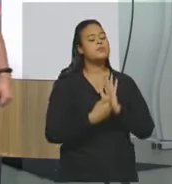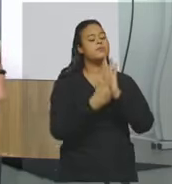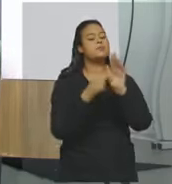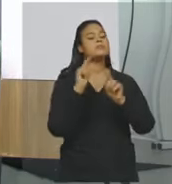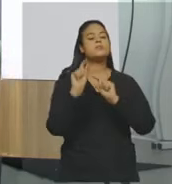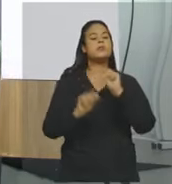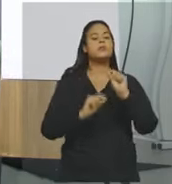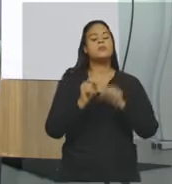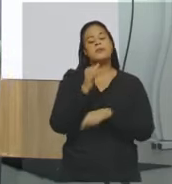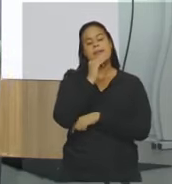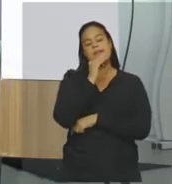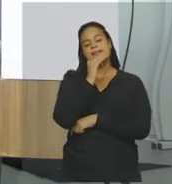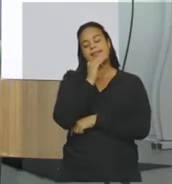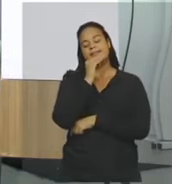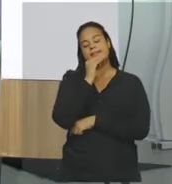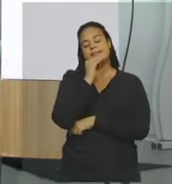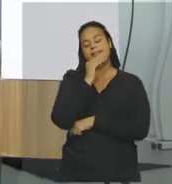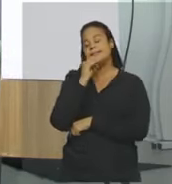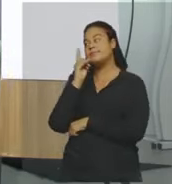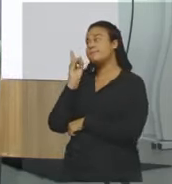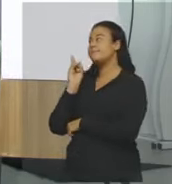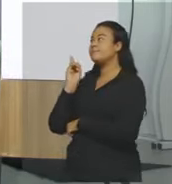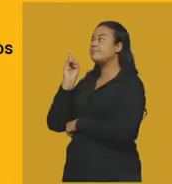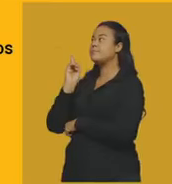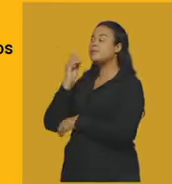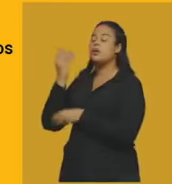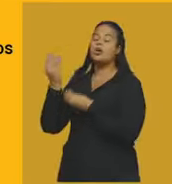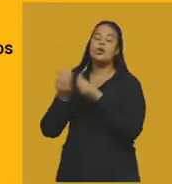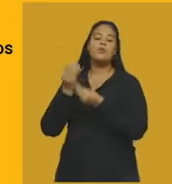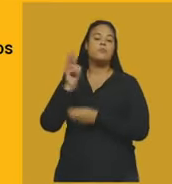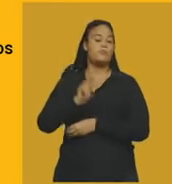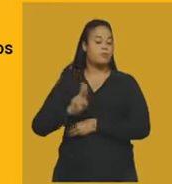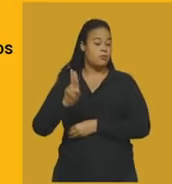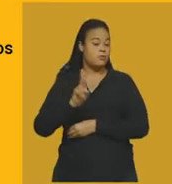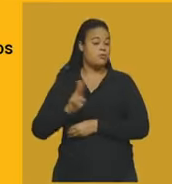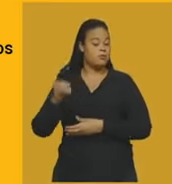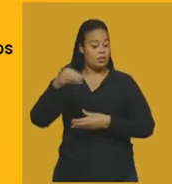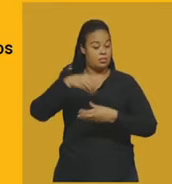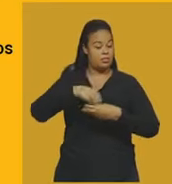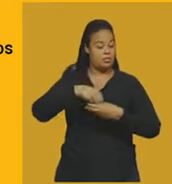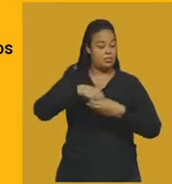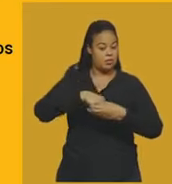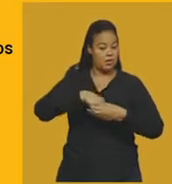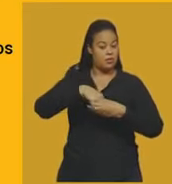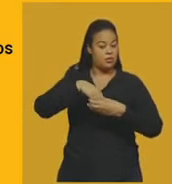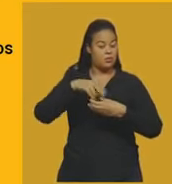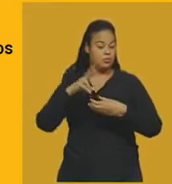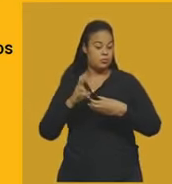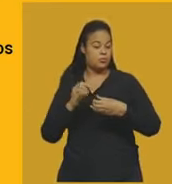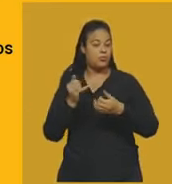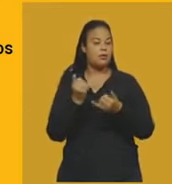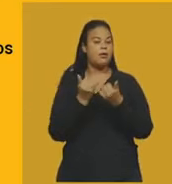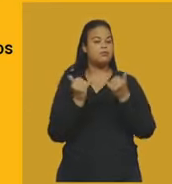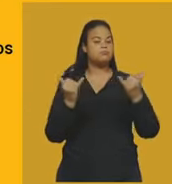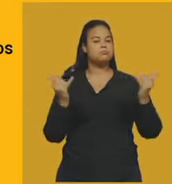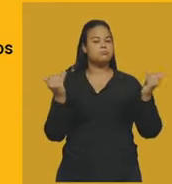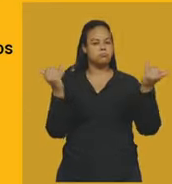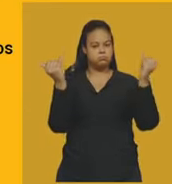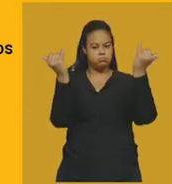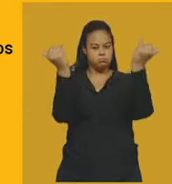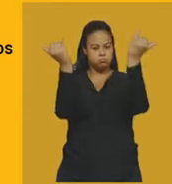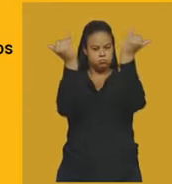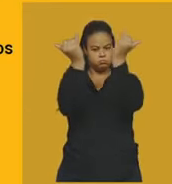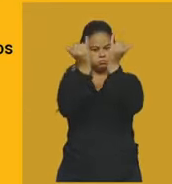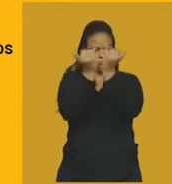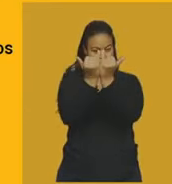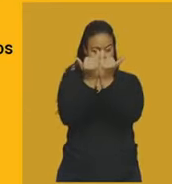vocês agora um exemplo de como que isso é trabalhado dentro dos circuitos elétricos. Para isso, eu peguei um